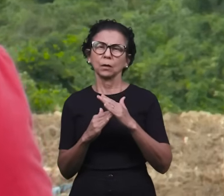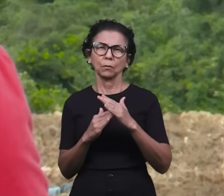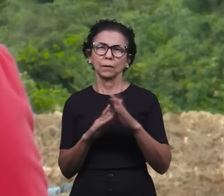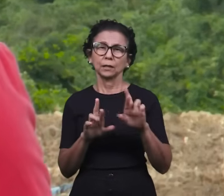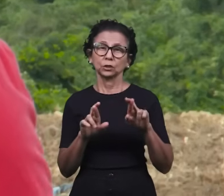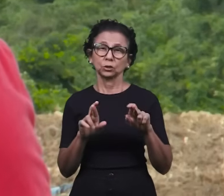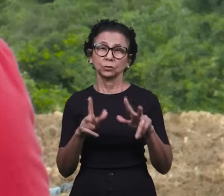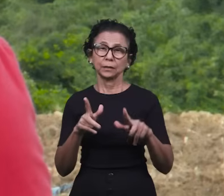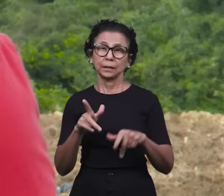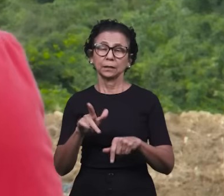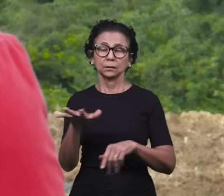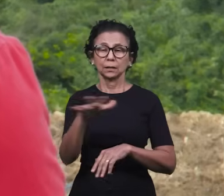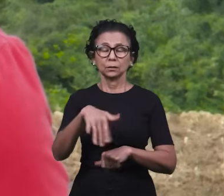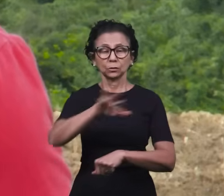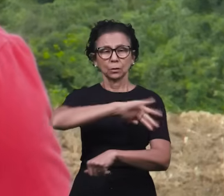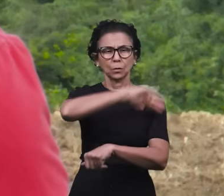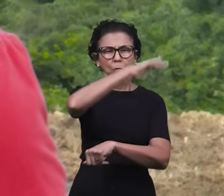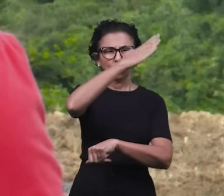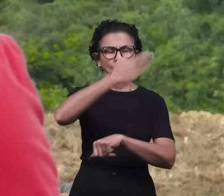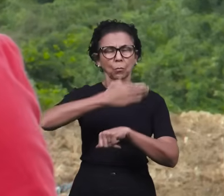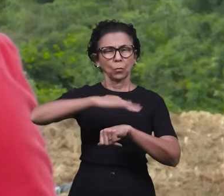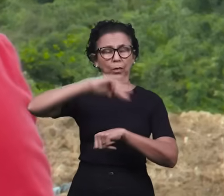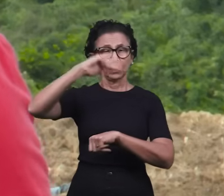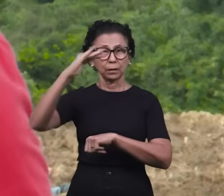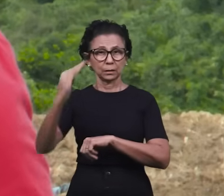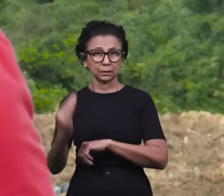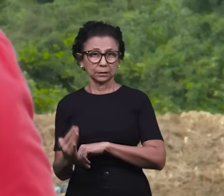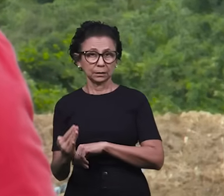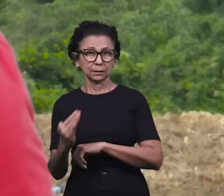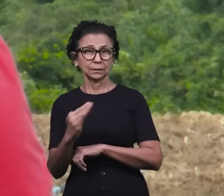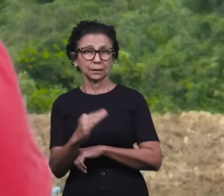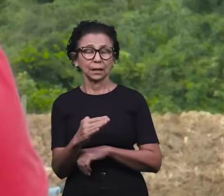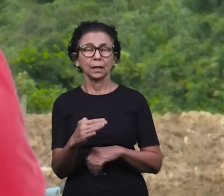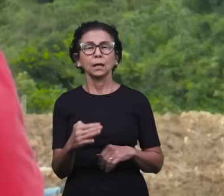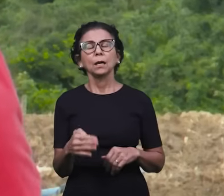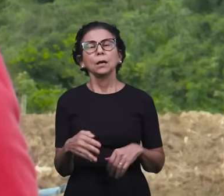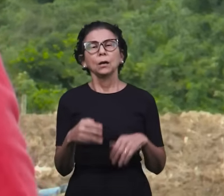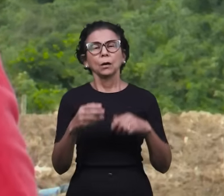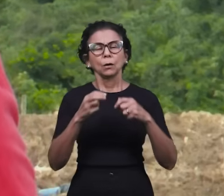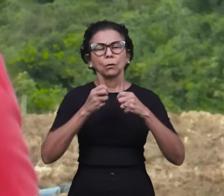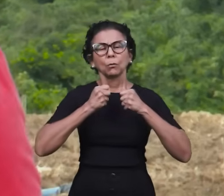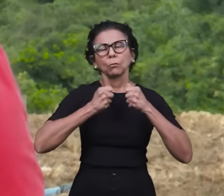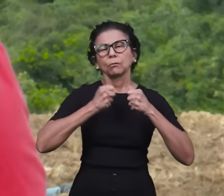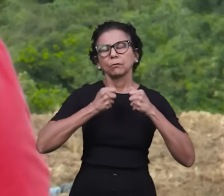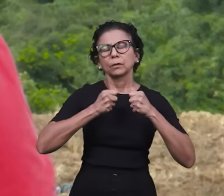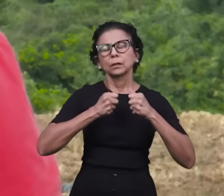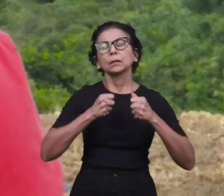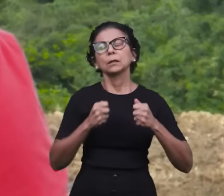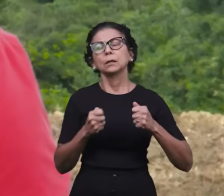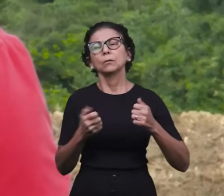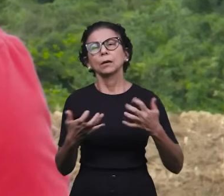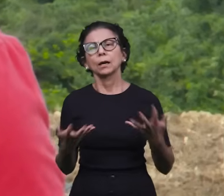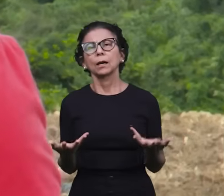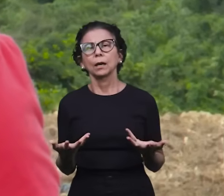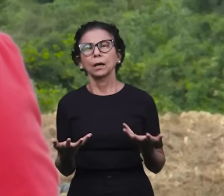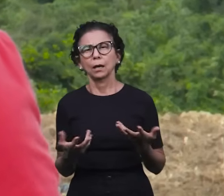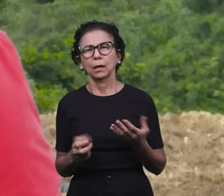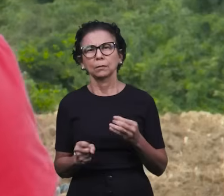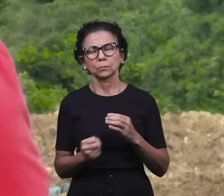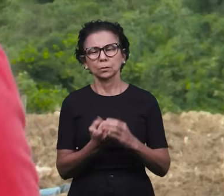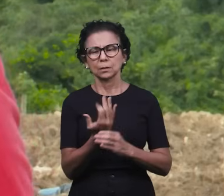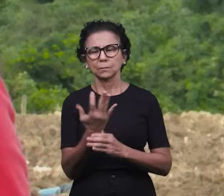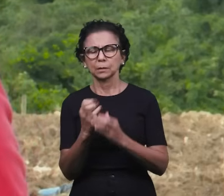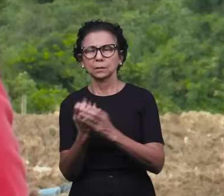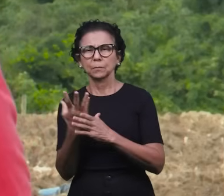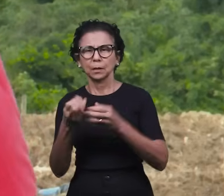nas regiões montanhosas. Nas regiões montanhosas, o frio ele acaba prejudicando